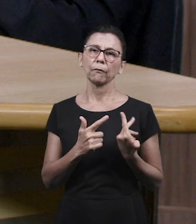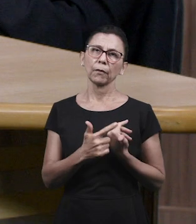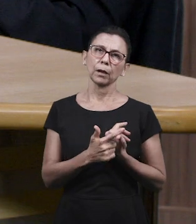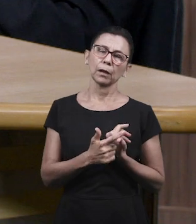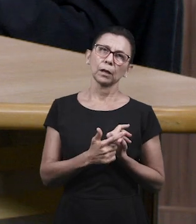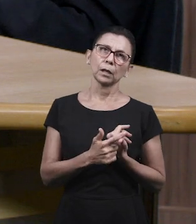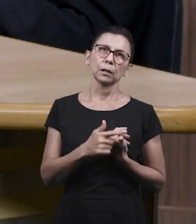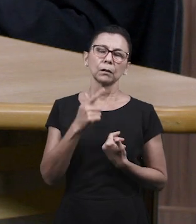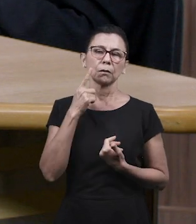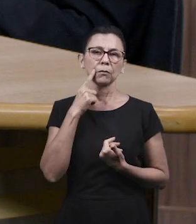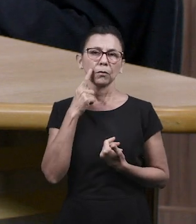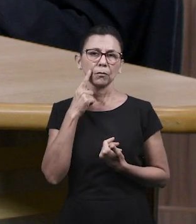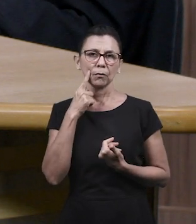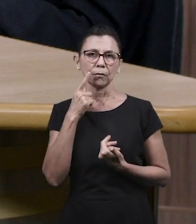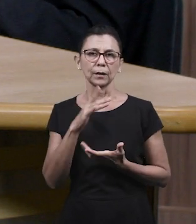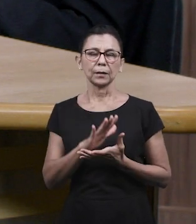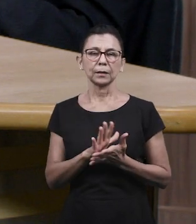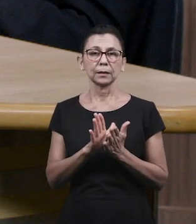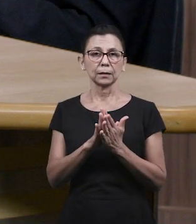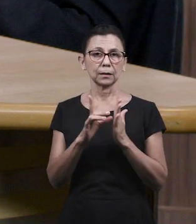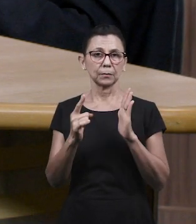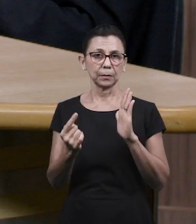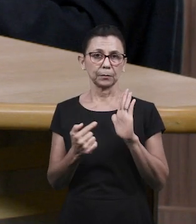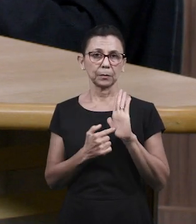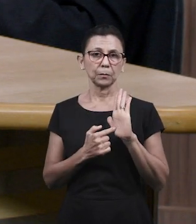variados. Nós vamos lembrar algumas experiências da Bíblia.